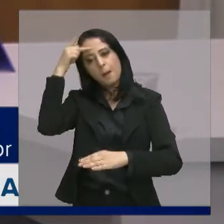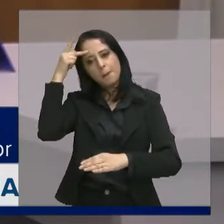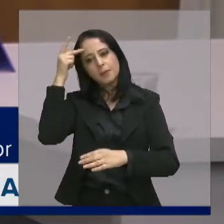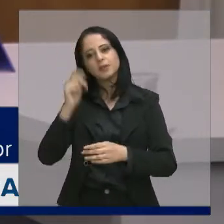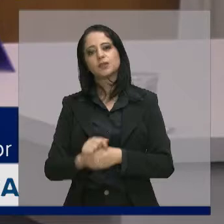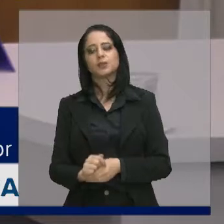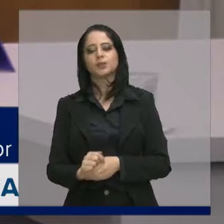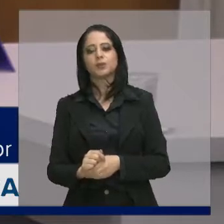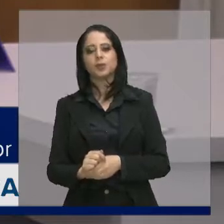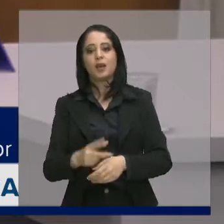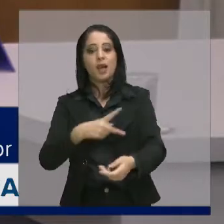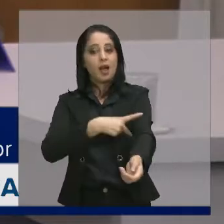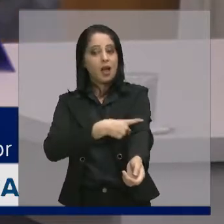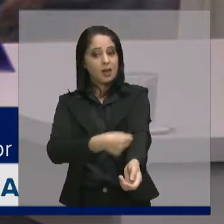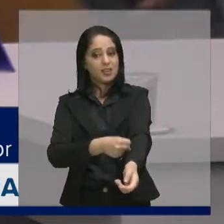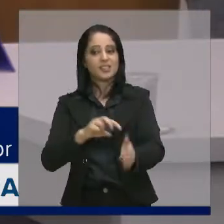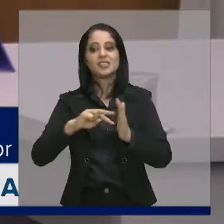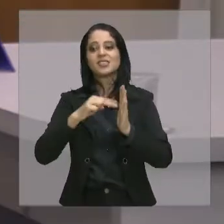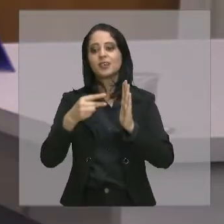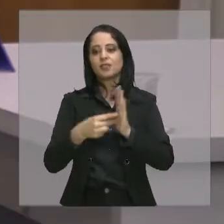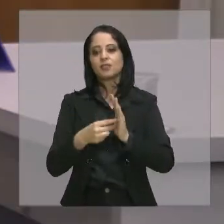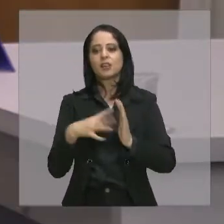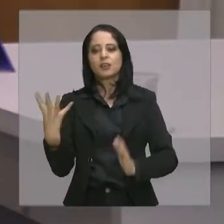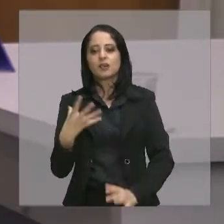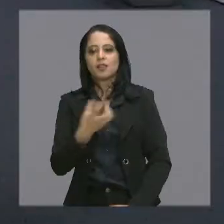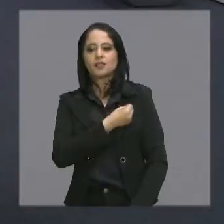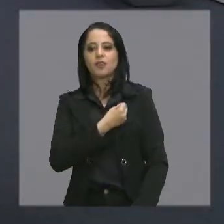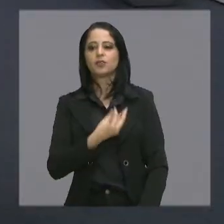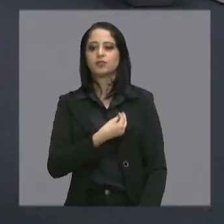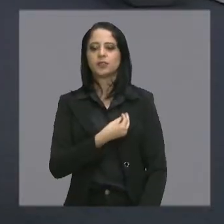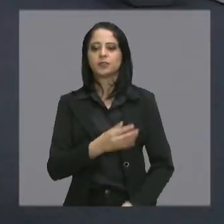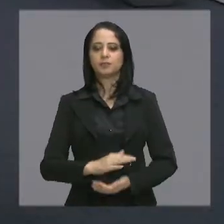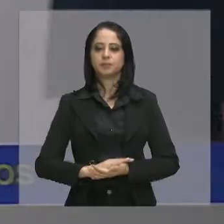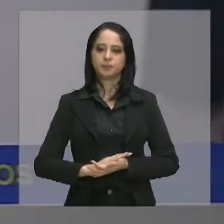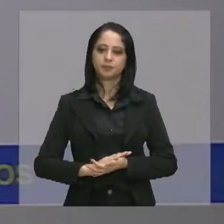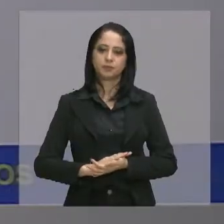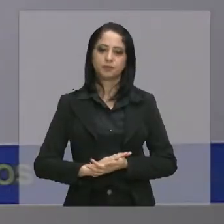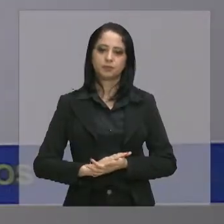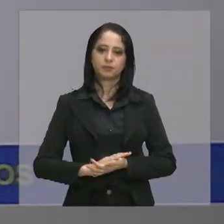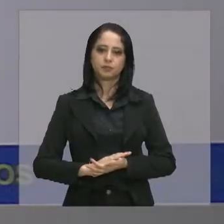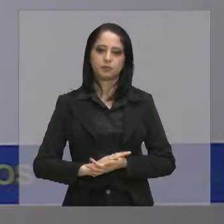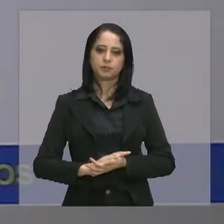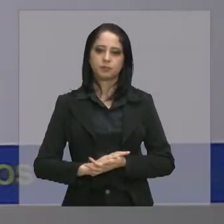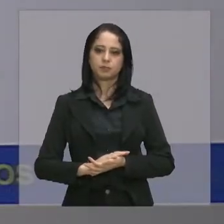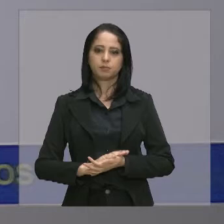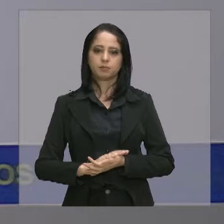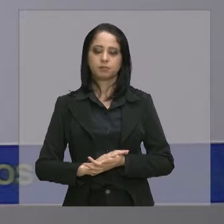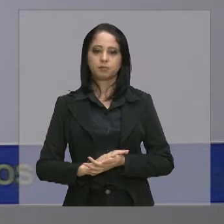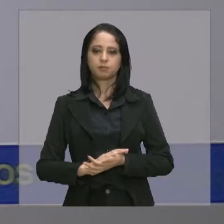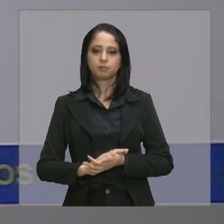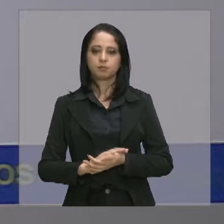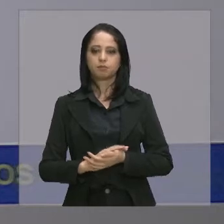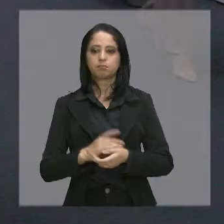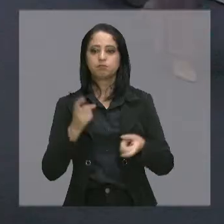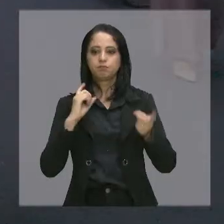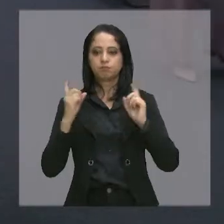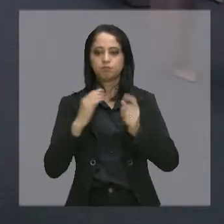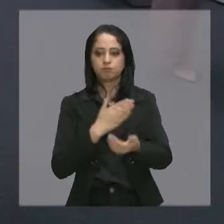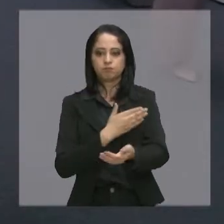é salvar vidas. Obrigado, presidente. Encerramos a sessão por alguns instantes para a organização da